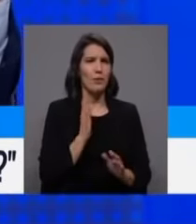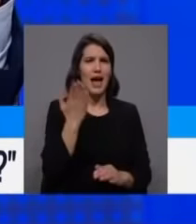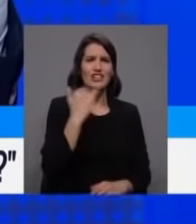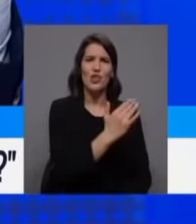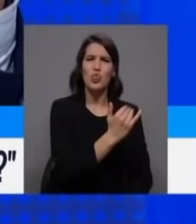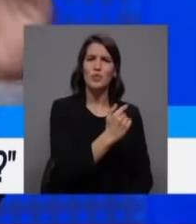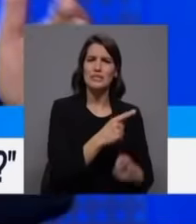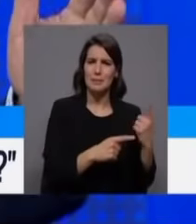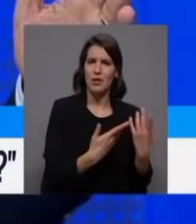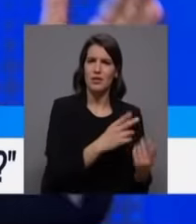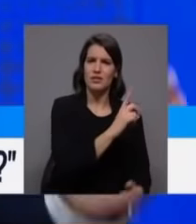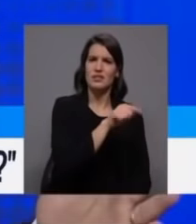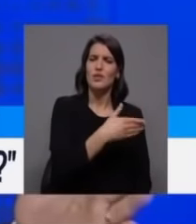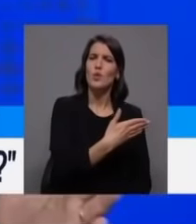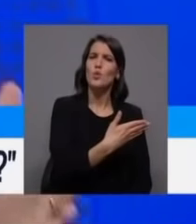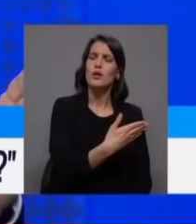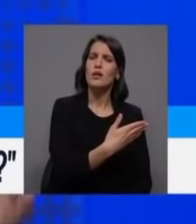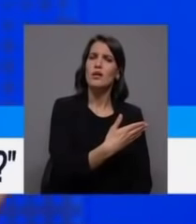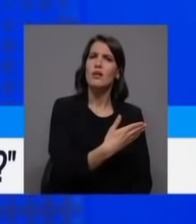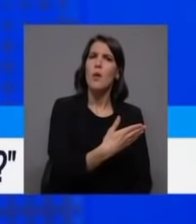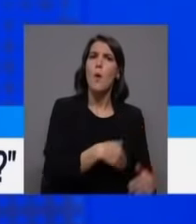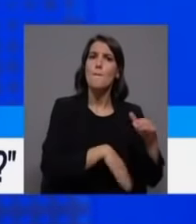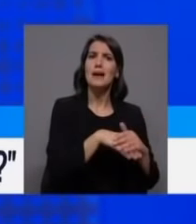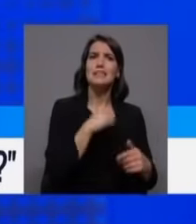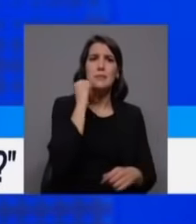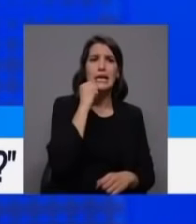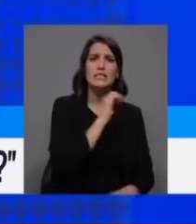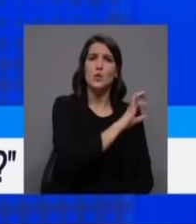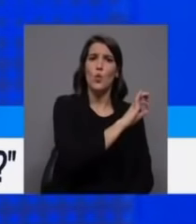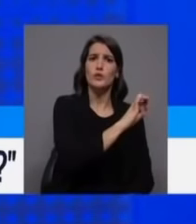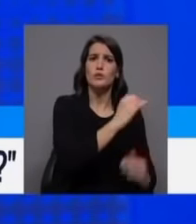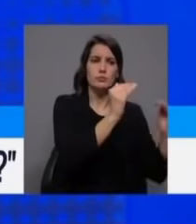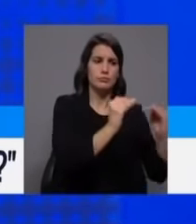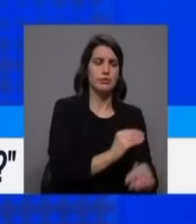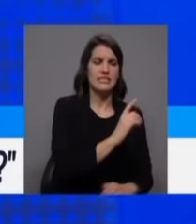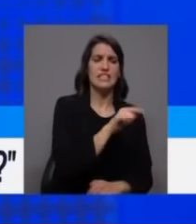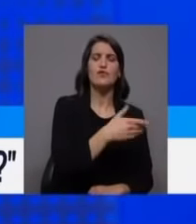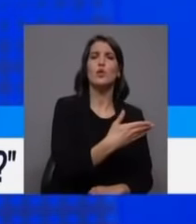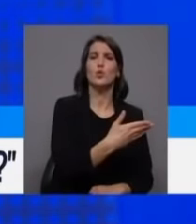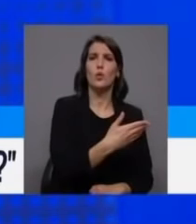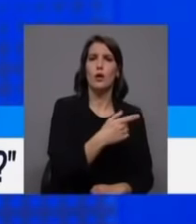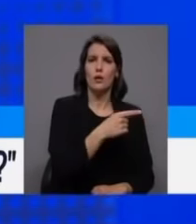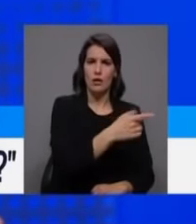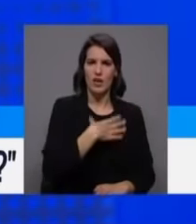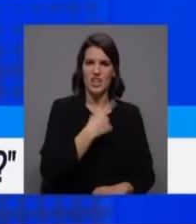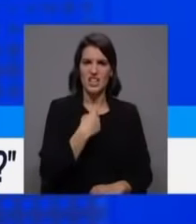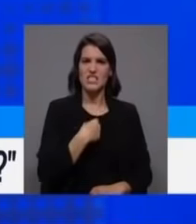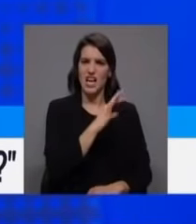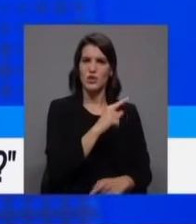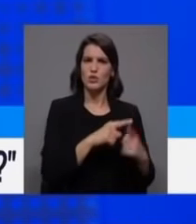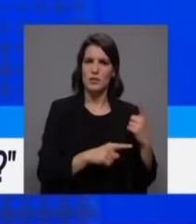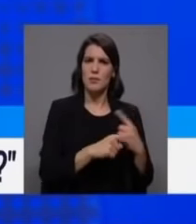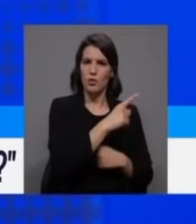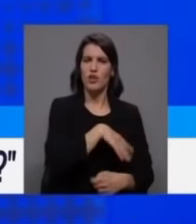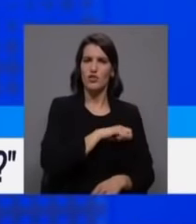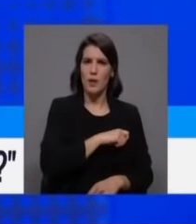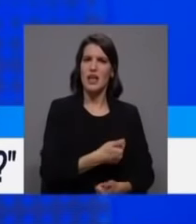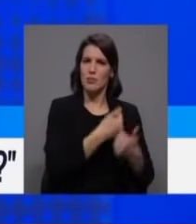1416 21 no pico da crise chegamos Aos 8 baixar para chegou e os 14 entrando